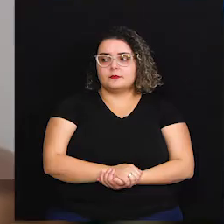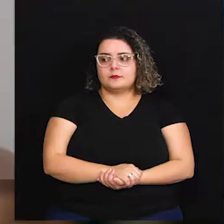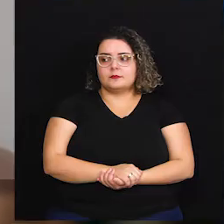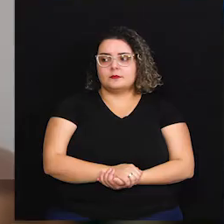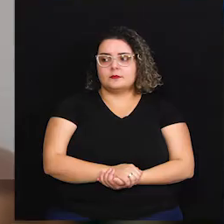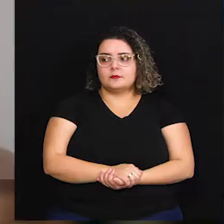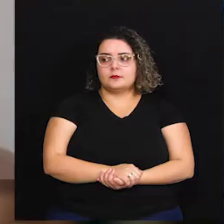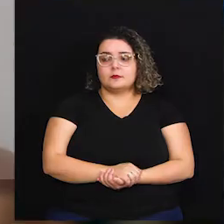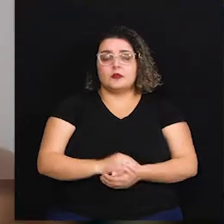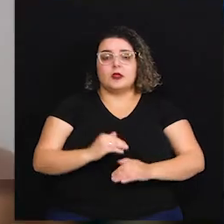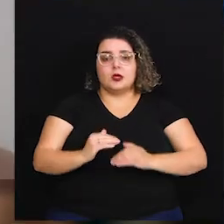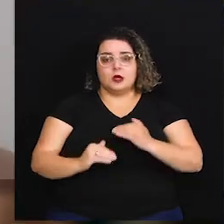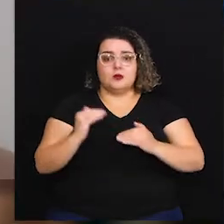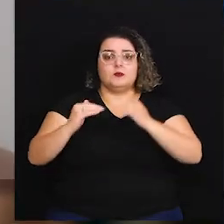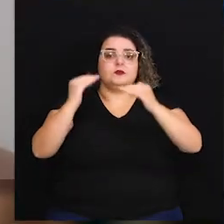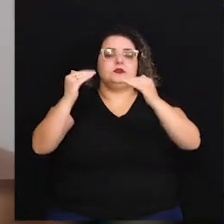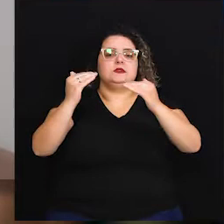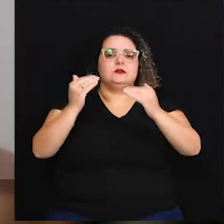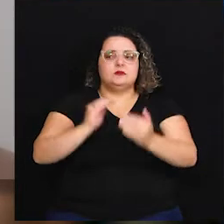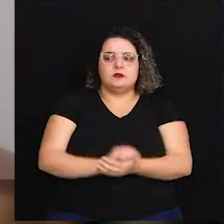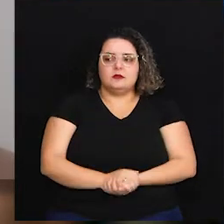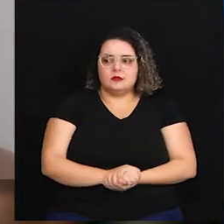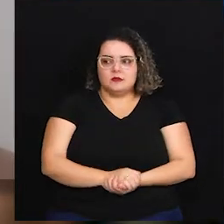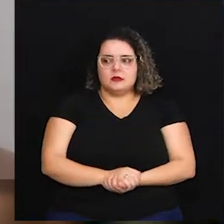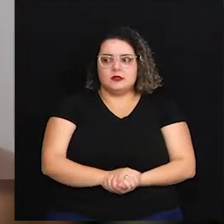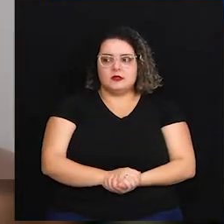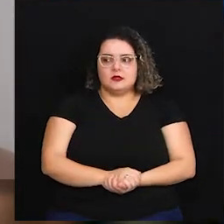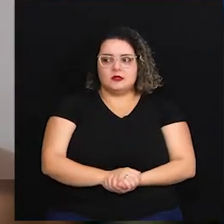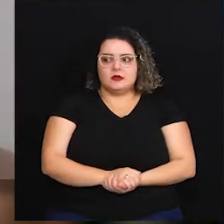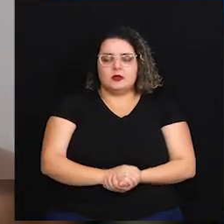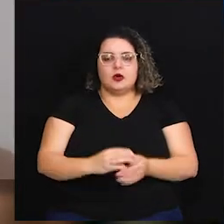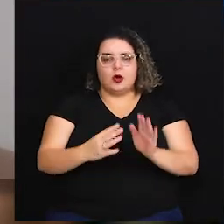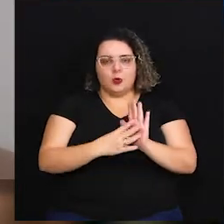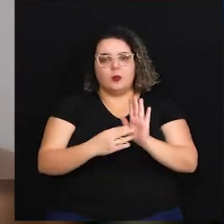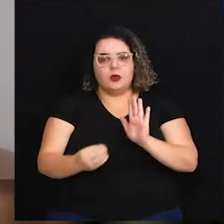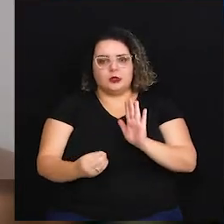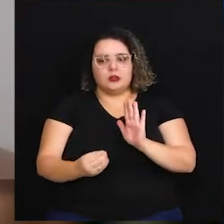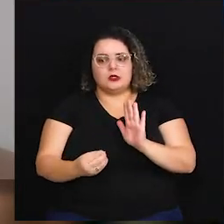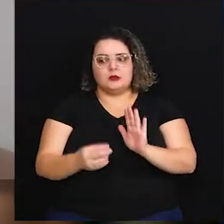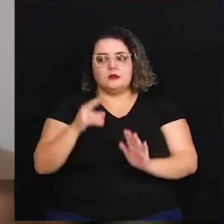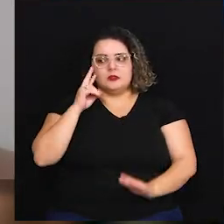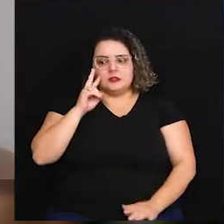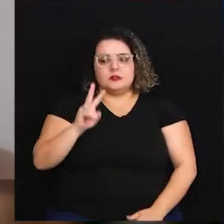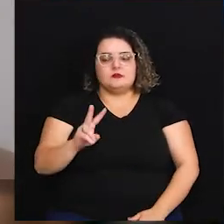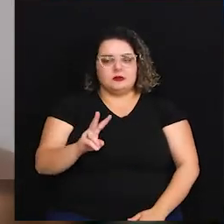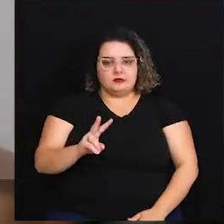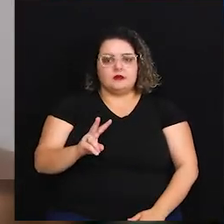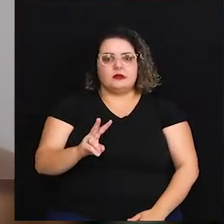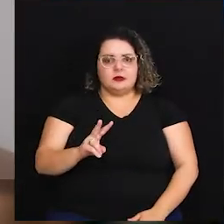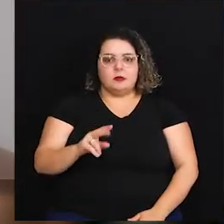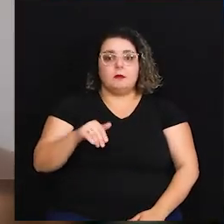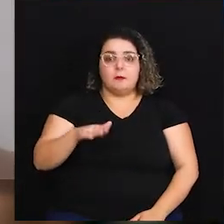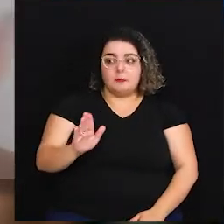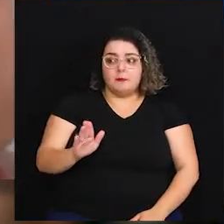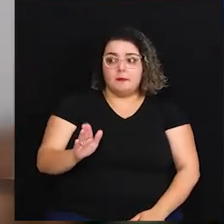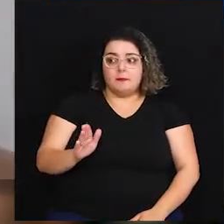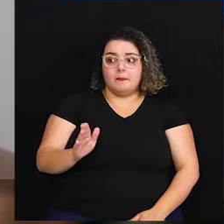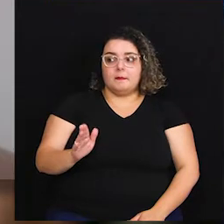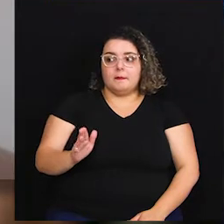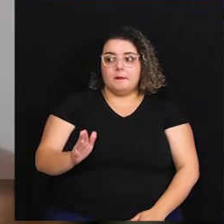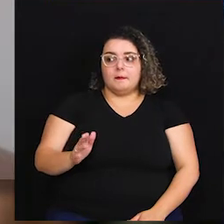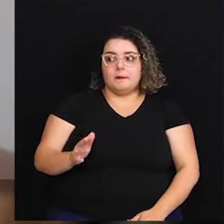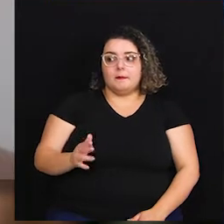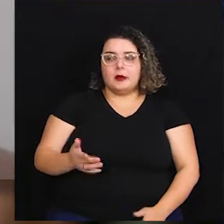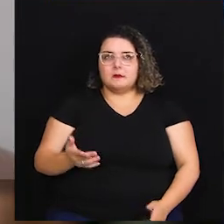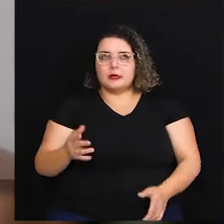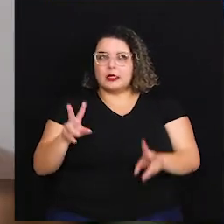Eu desenvolvi uma linha, se você olhar depois minhas peças, você vai ver que é bem o estilo mais moderno, sexy, sem